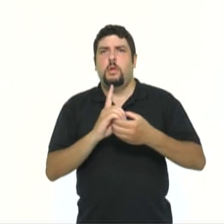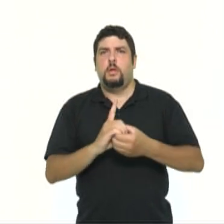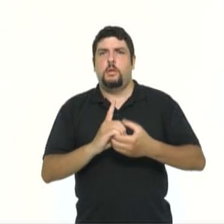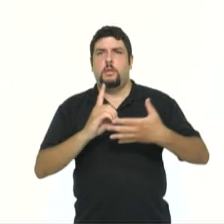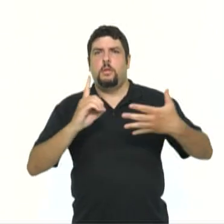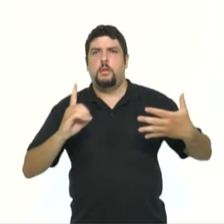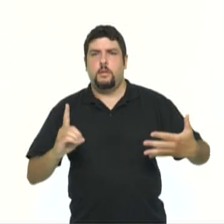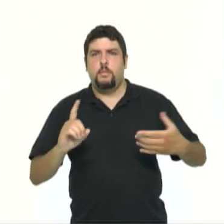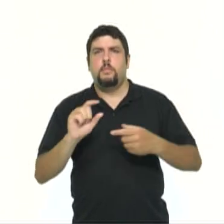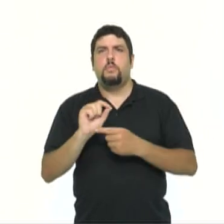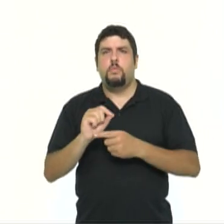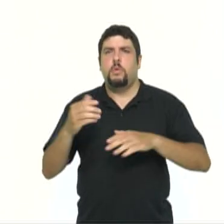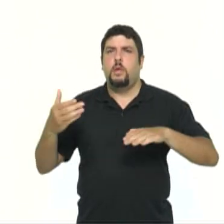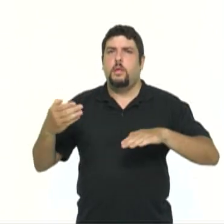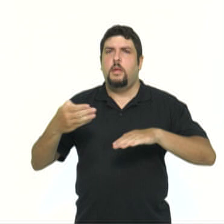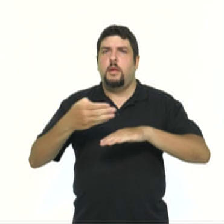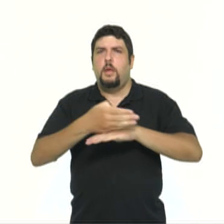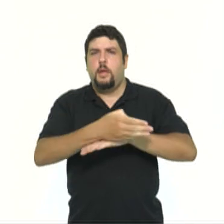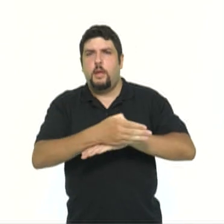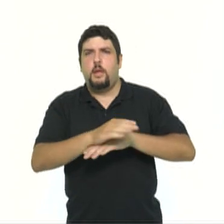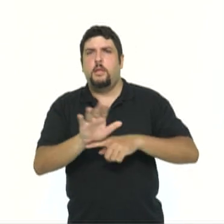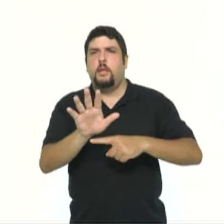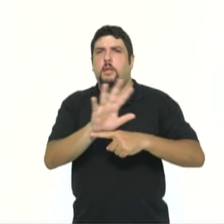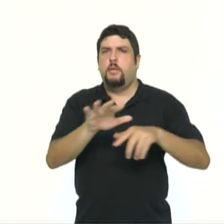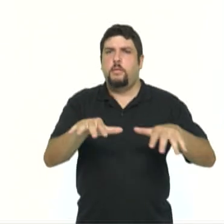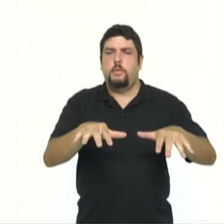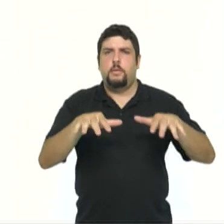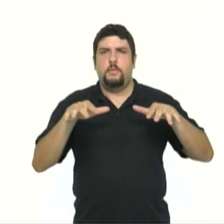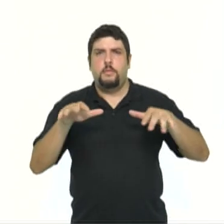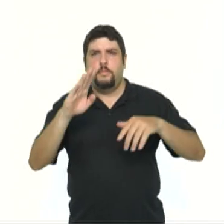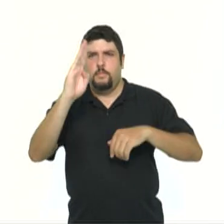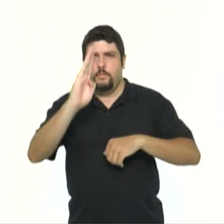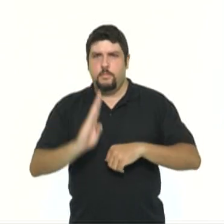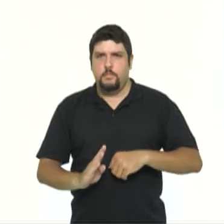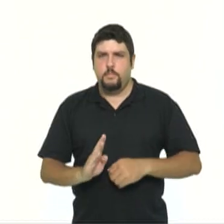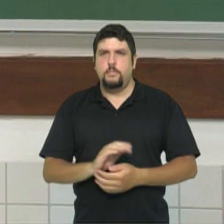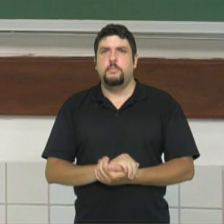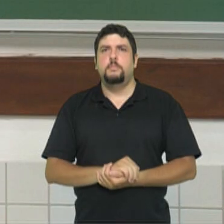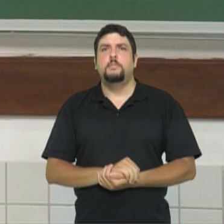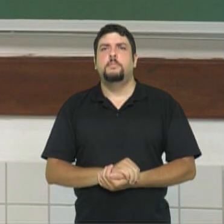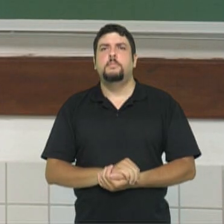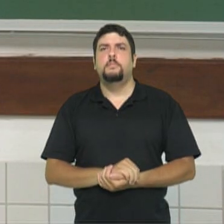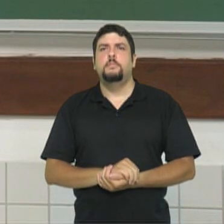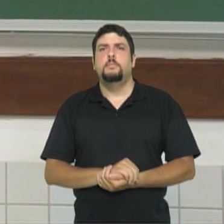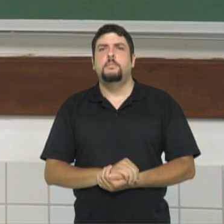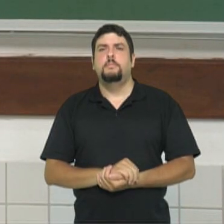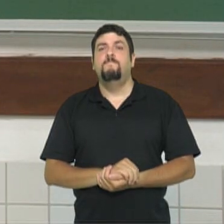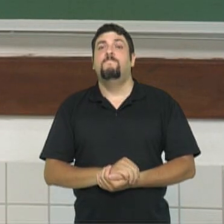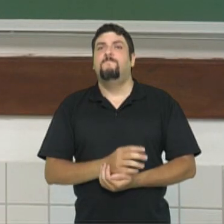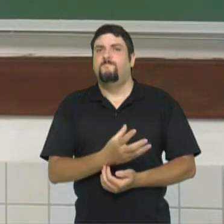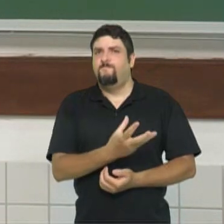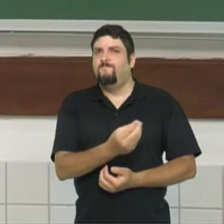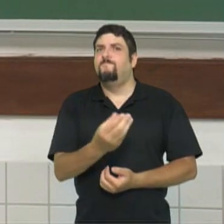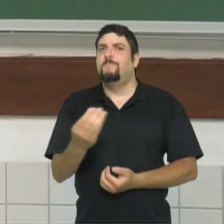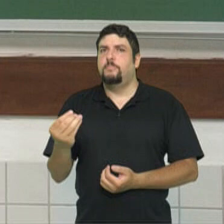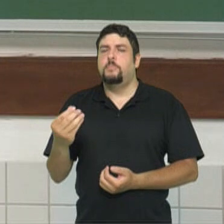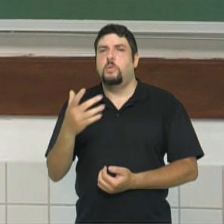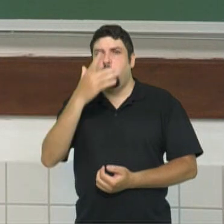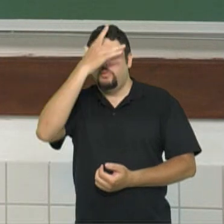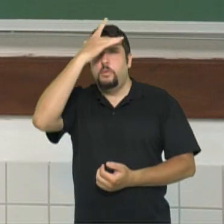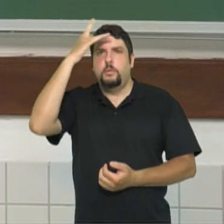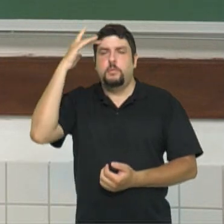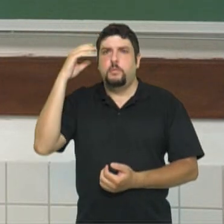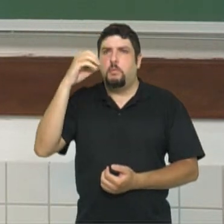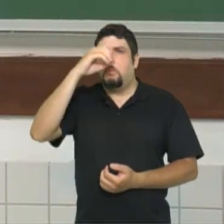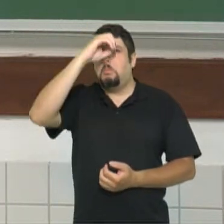democratização do acesso ao cinema no Brasil. Pegou bastante gente desprevenida esse tema, né? Vamos relembrar